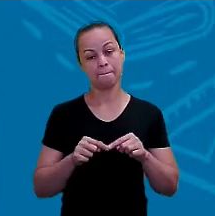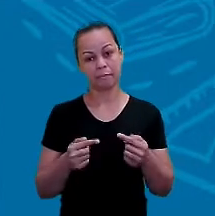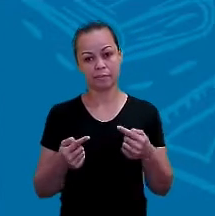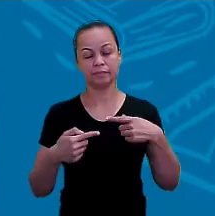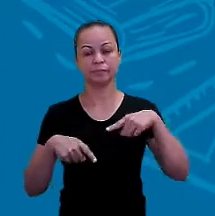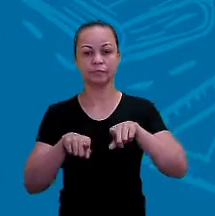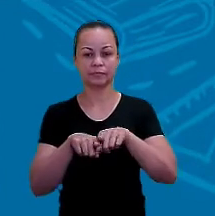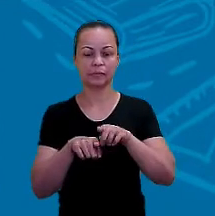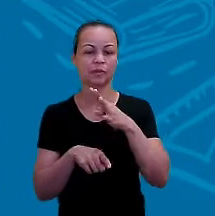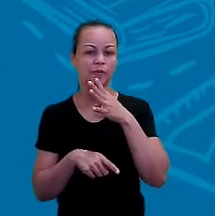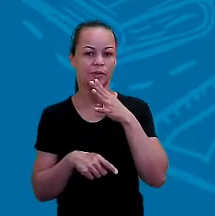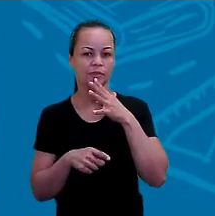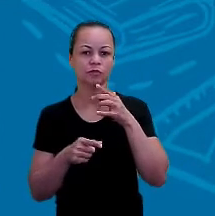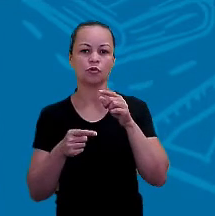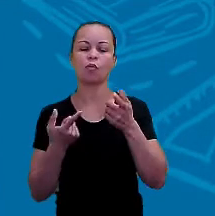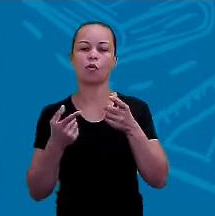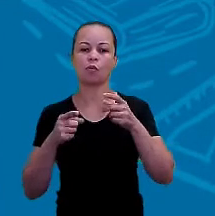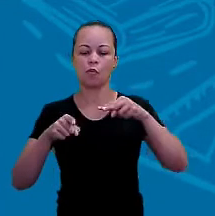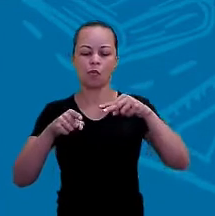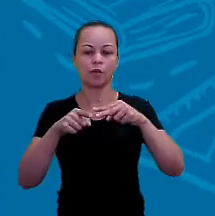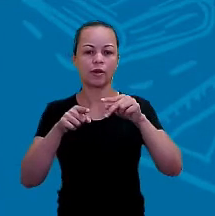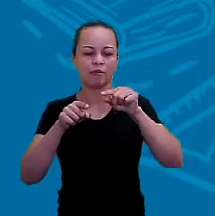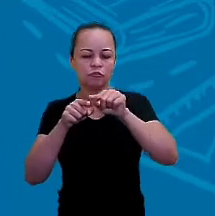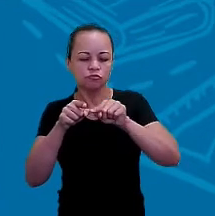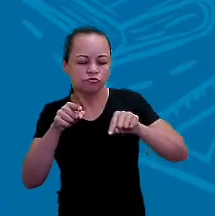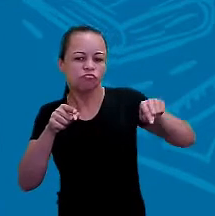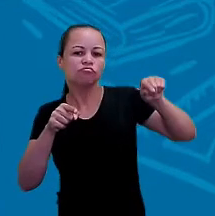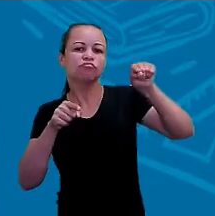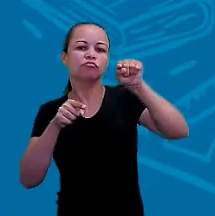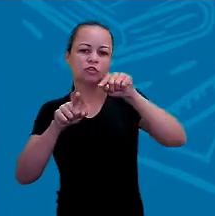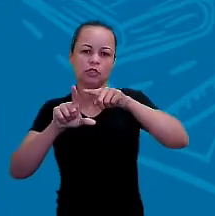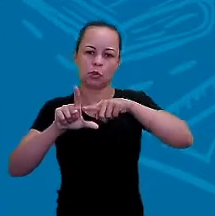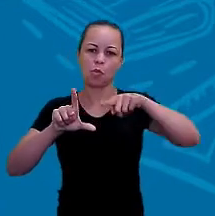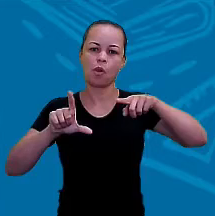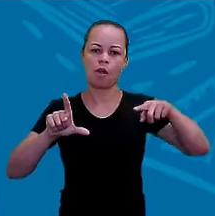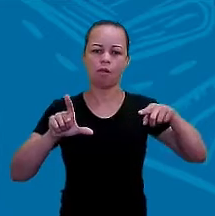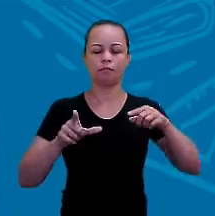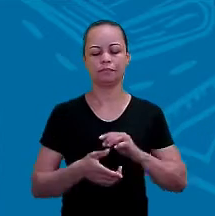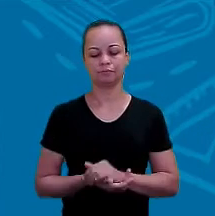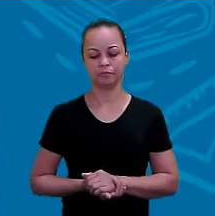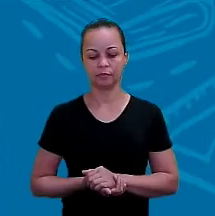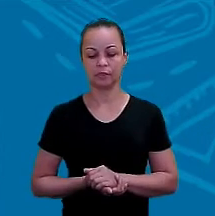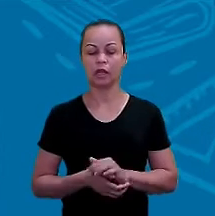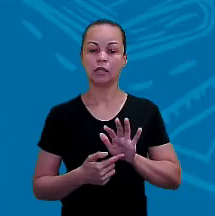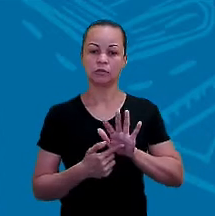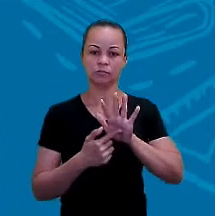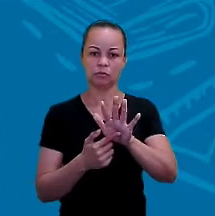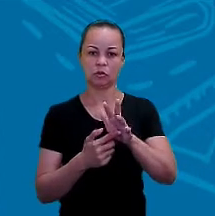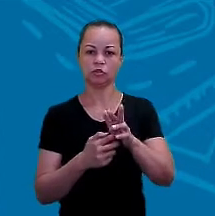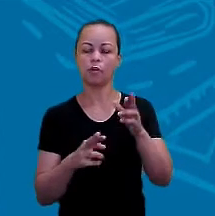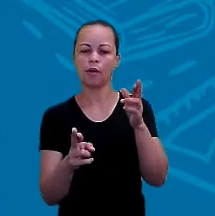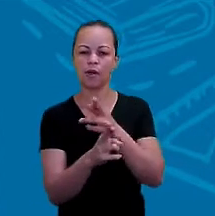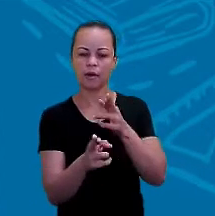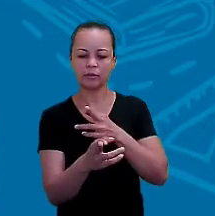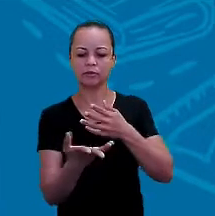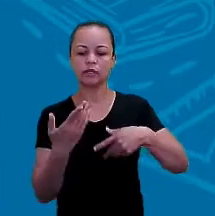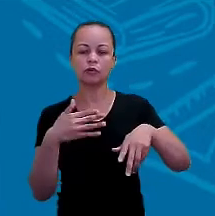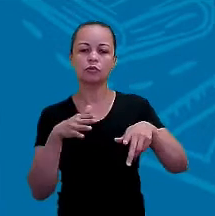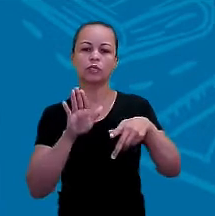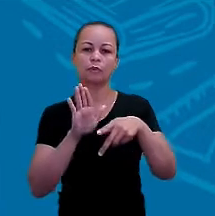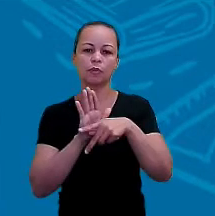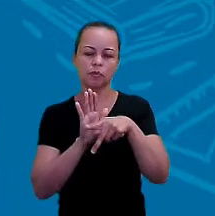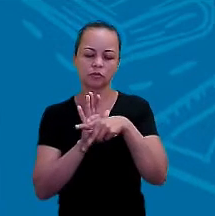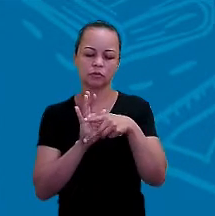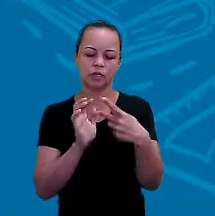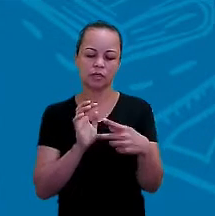circular, porque ele é redondinho, tá certo? E ele é indicado para expressar uma relação de proporcionalidade